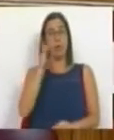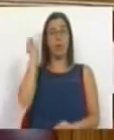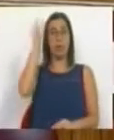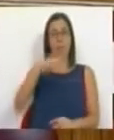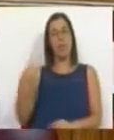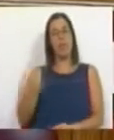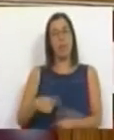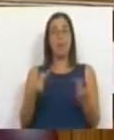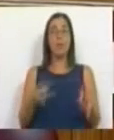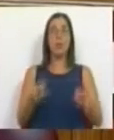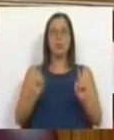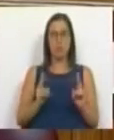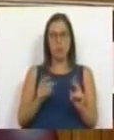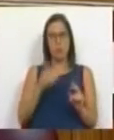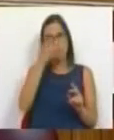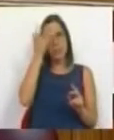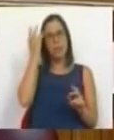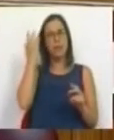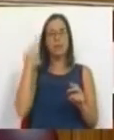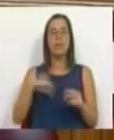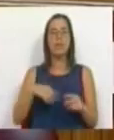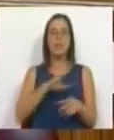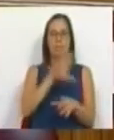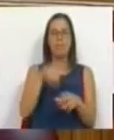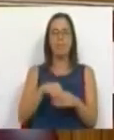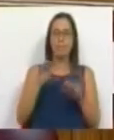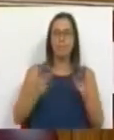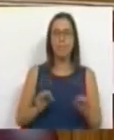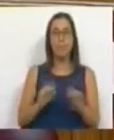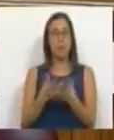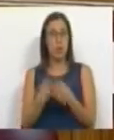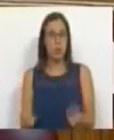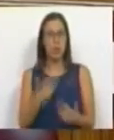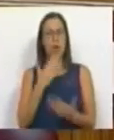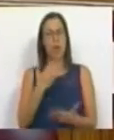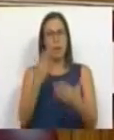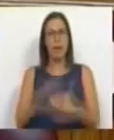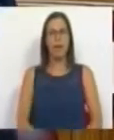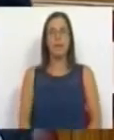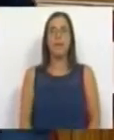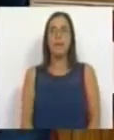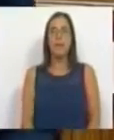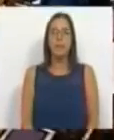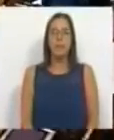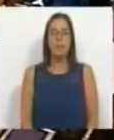República deve disponibilizar-se para ser uma parte efetiva dessa solução. Muito obrigado.